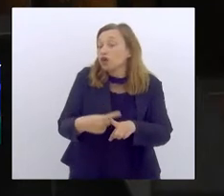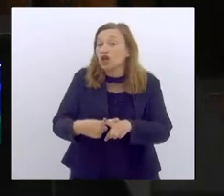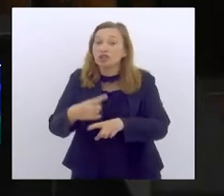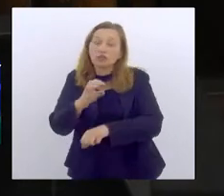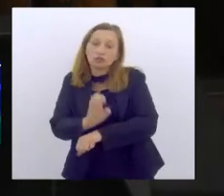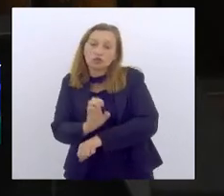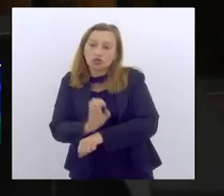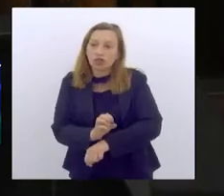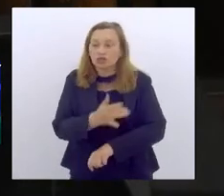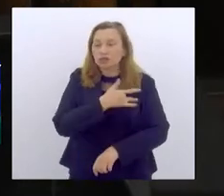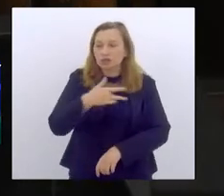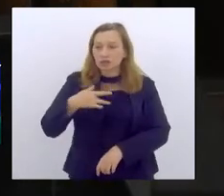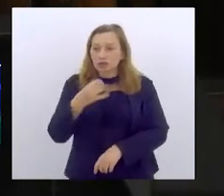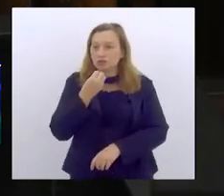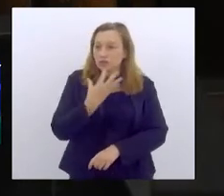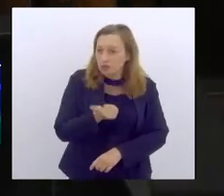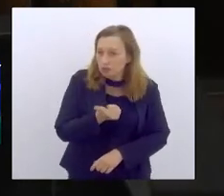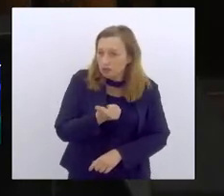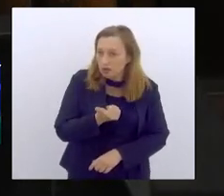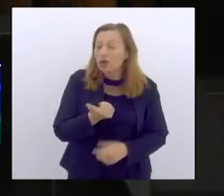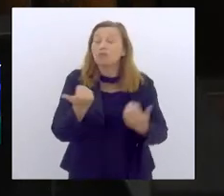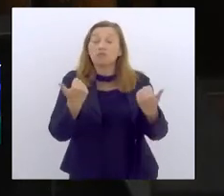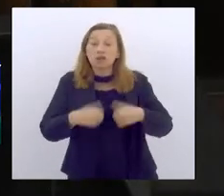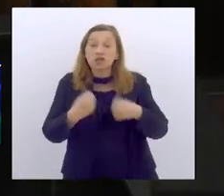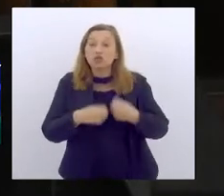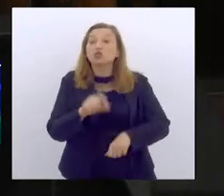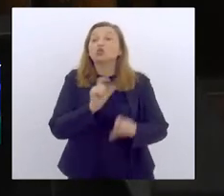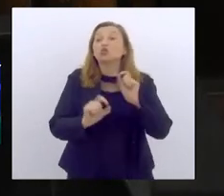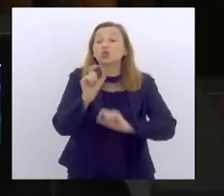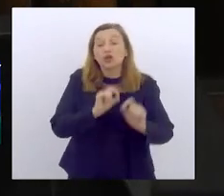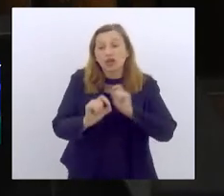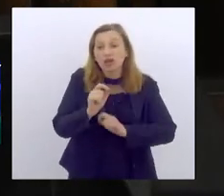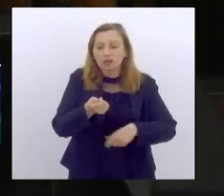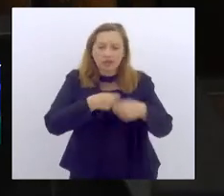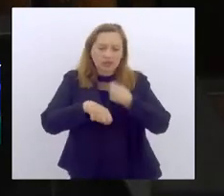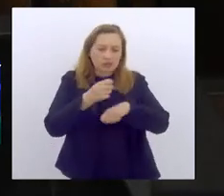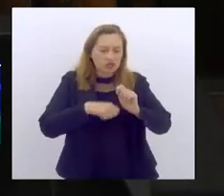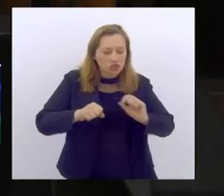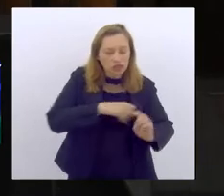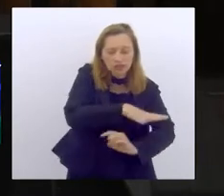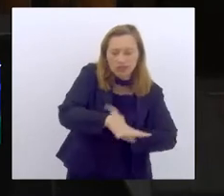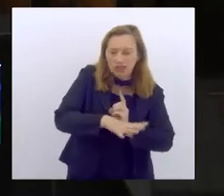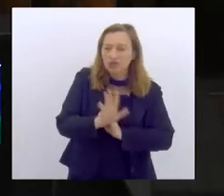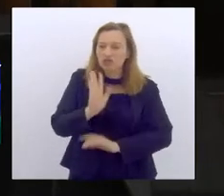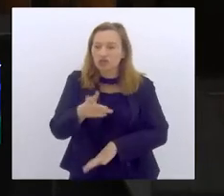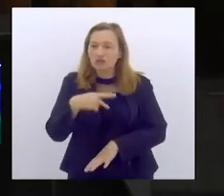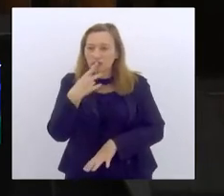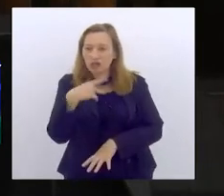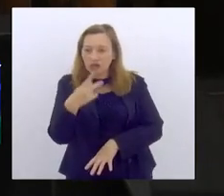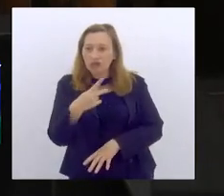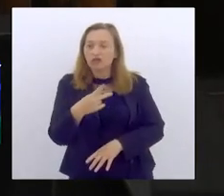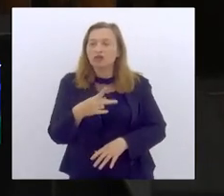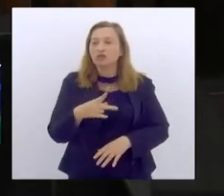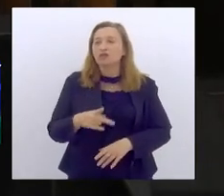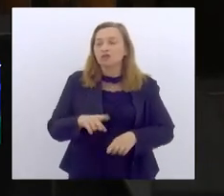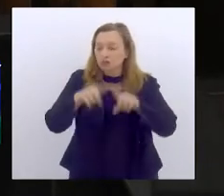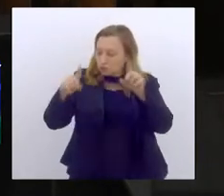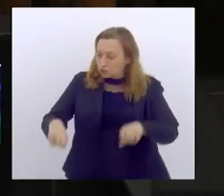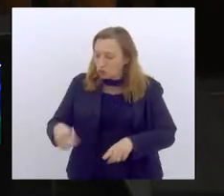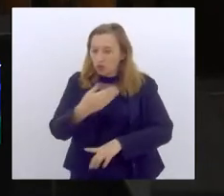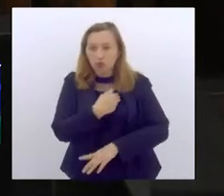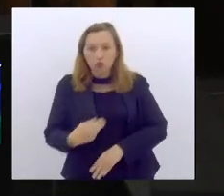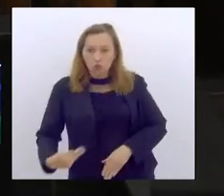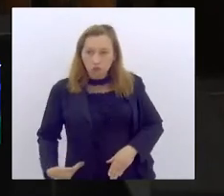Estado de bem-estar social tem que ter para administrar essas áreas que eu citei funcionário